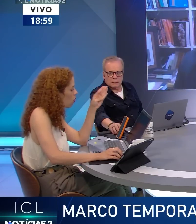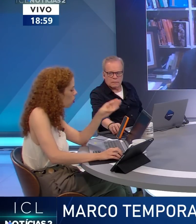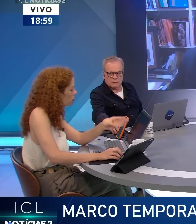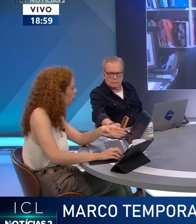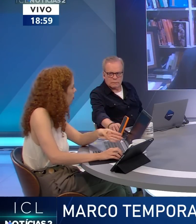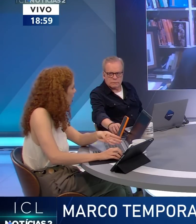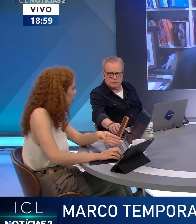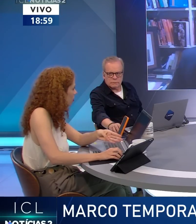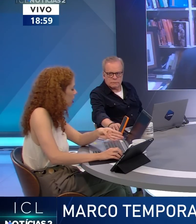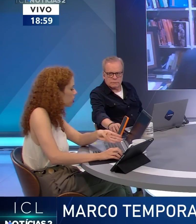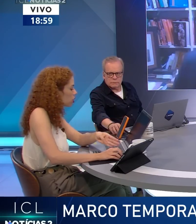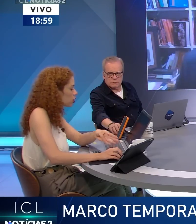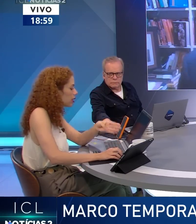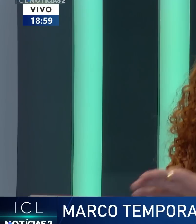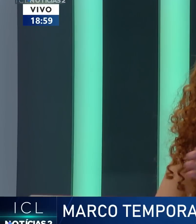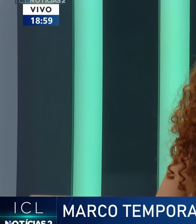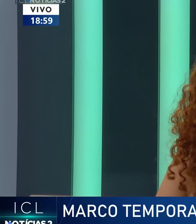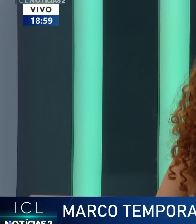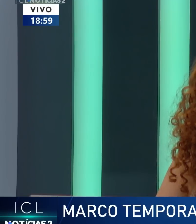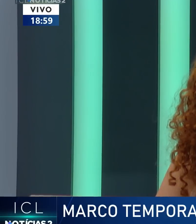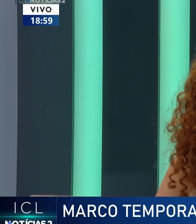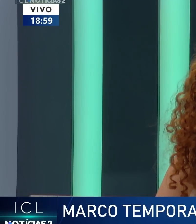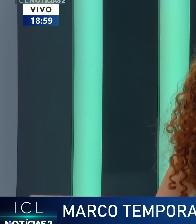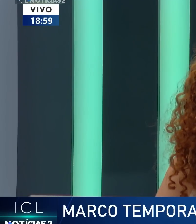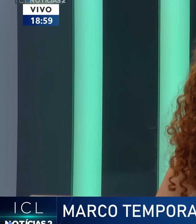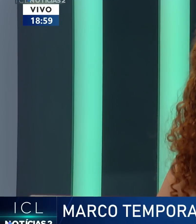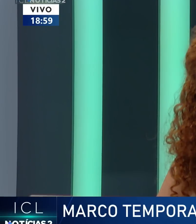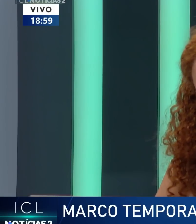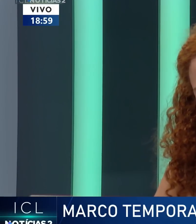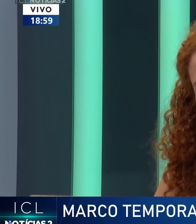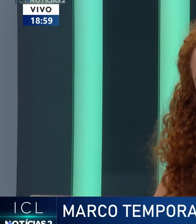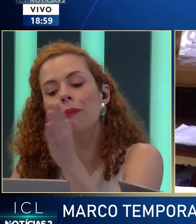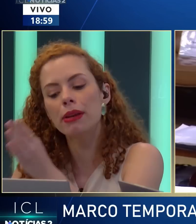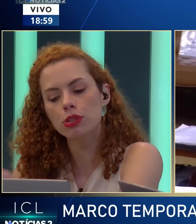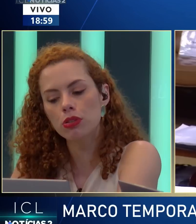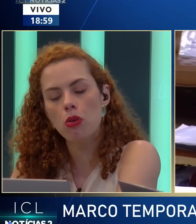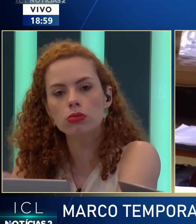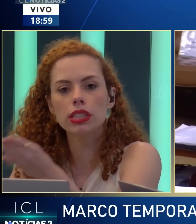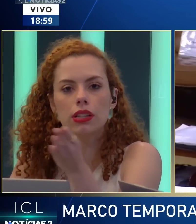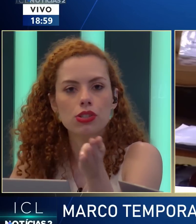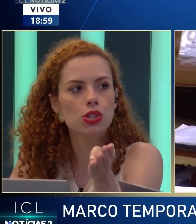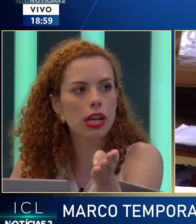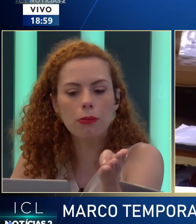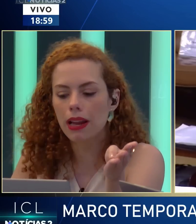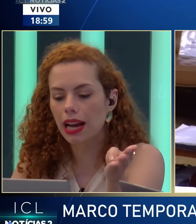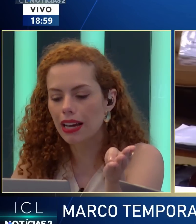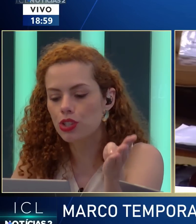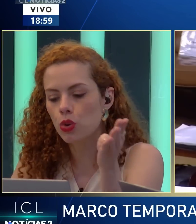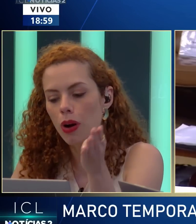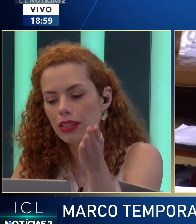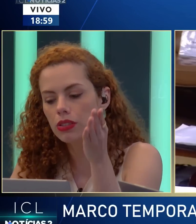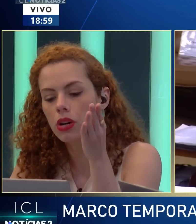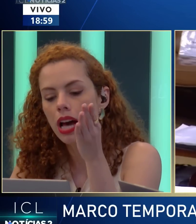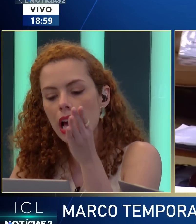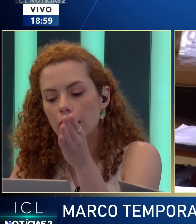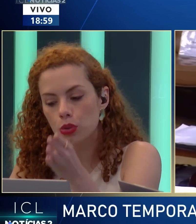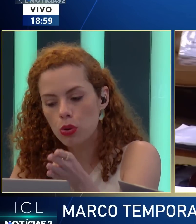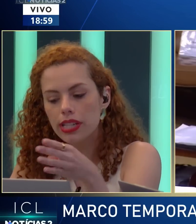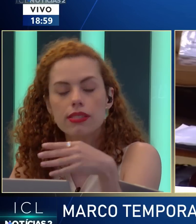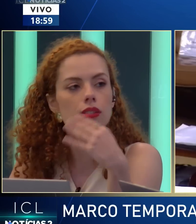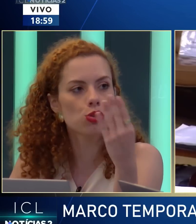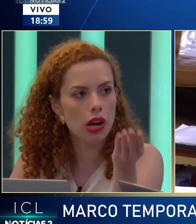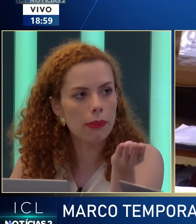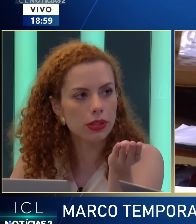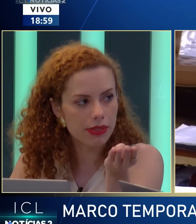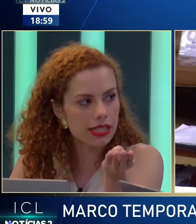votou contra o marco, aí a gente teve, na sequência, o ministro Barroso, que também votou contra. Então, a gente está num placar de